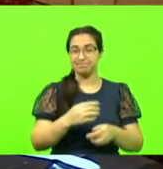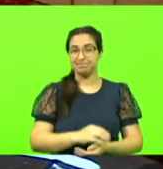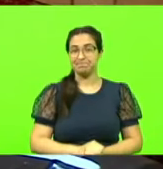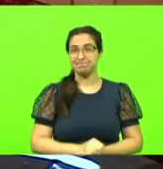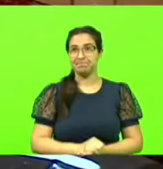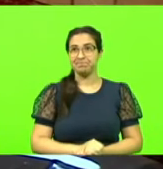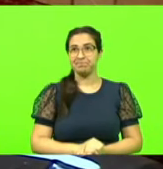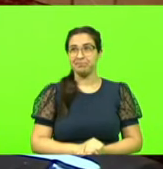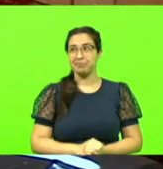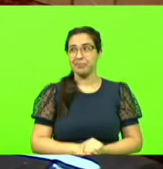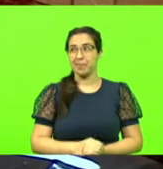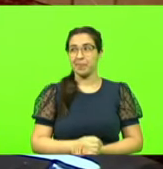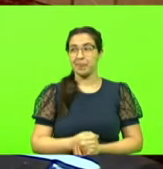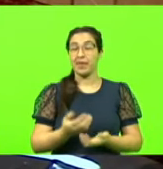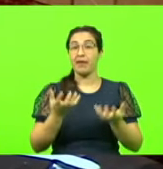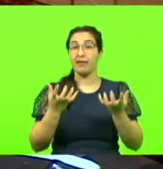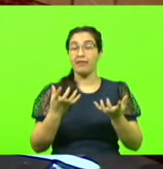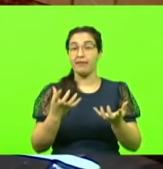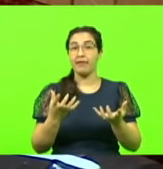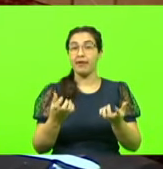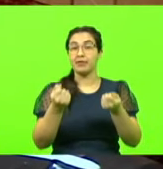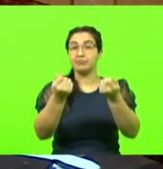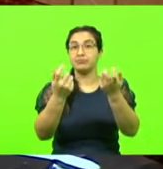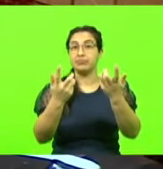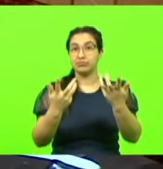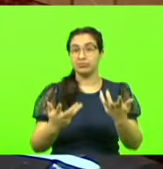quero já deixar aqui a minha manifestação.